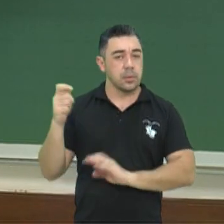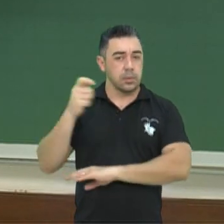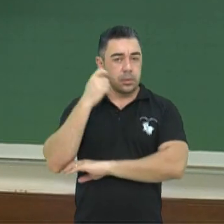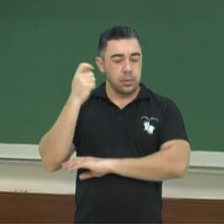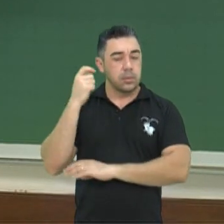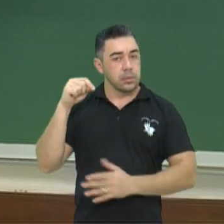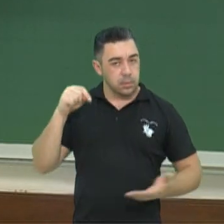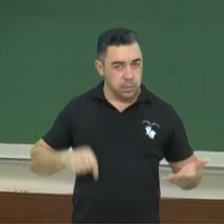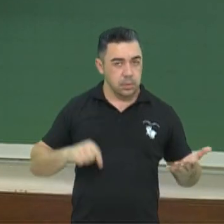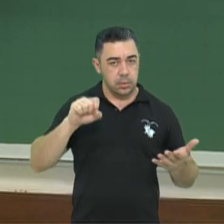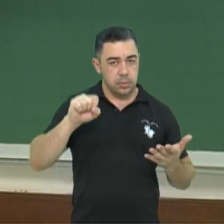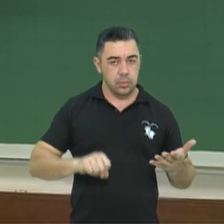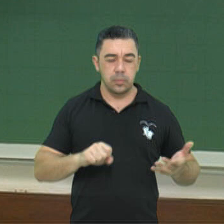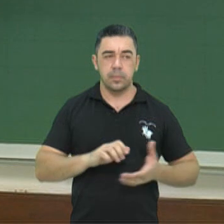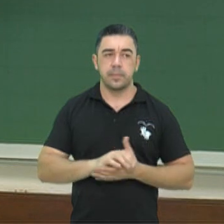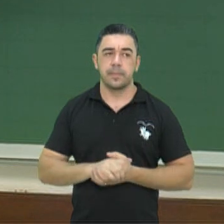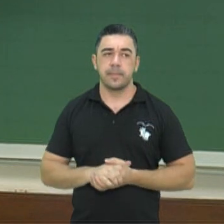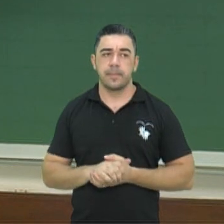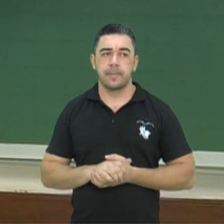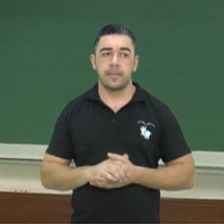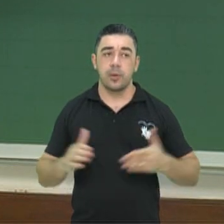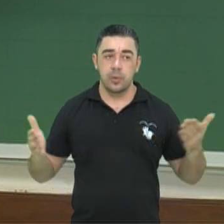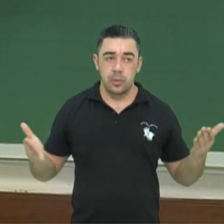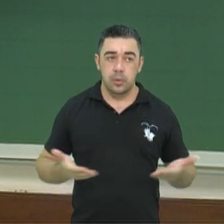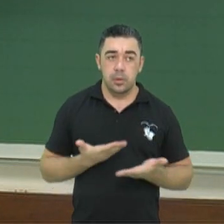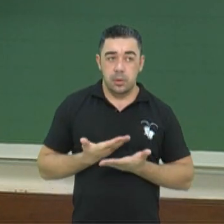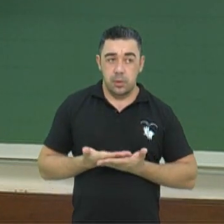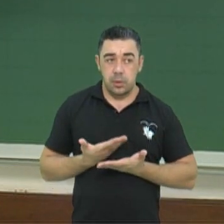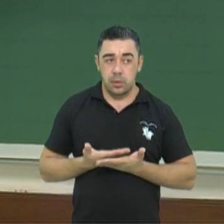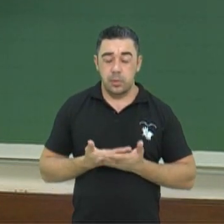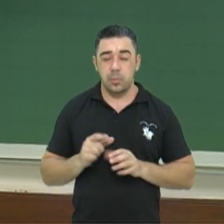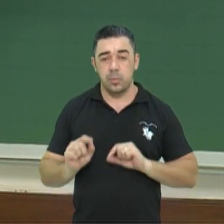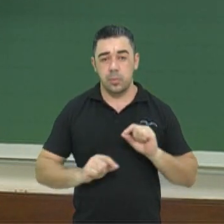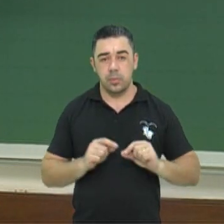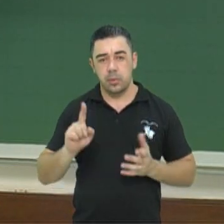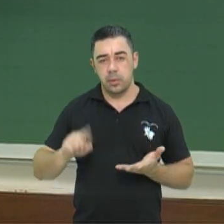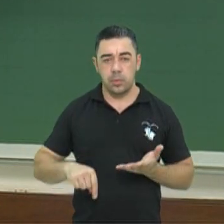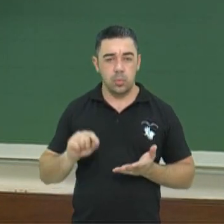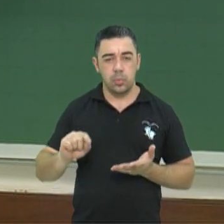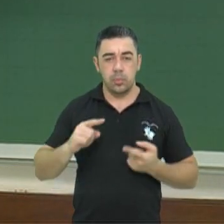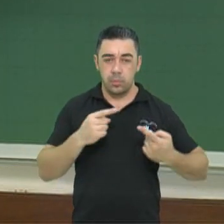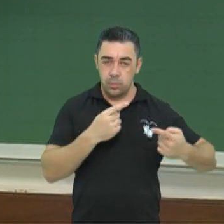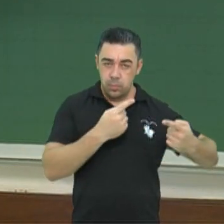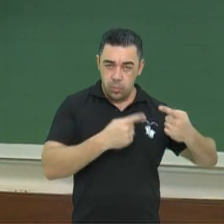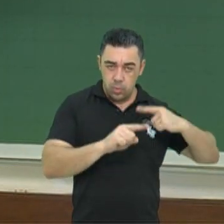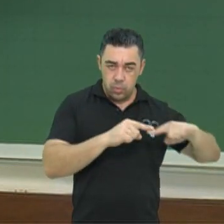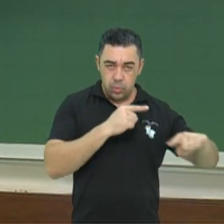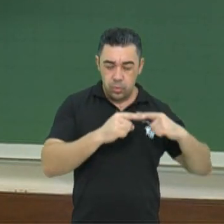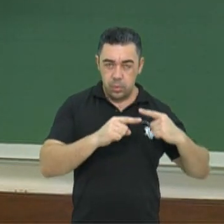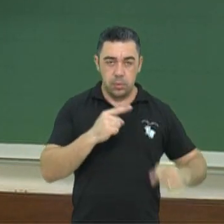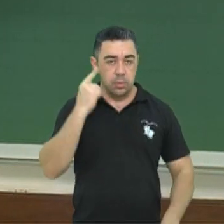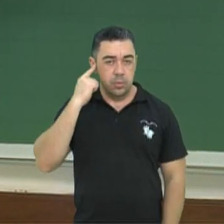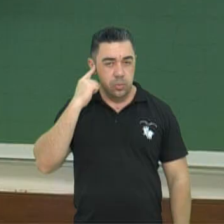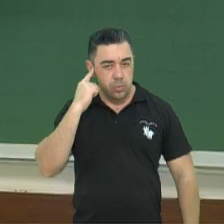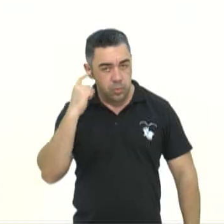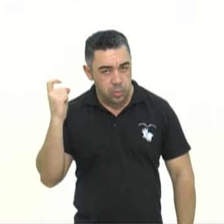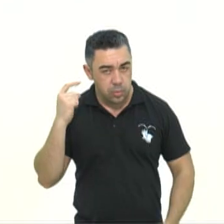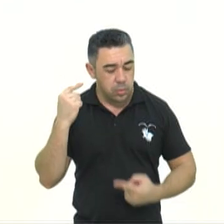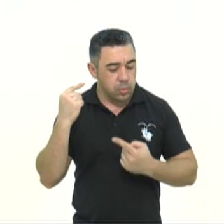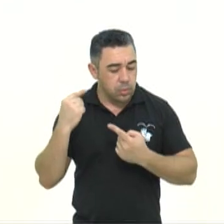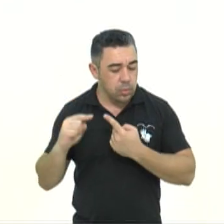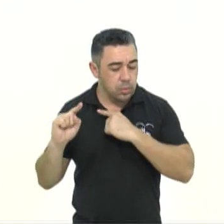sul do país. E na aula de hoje, nós vamos falar sobre música, sonoridade